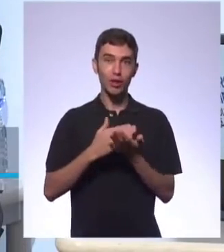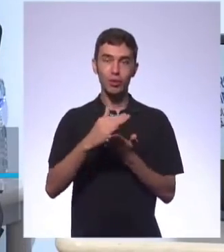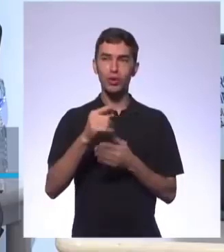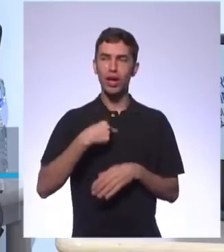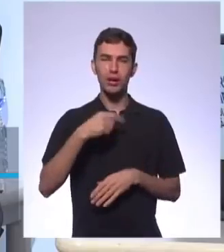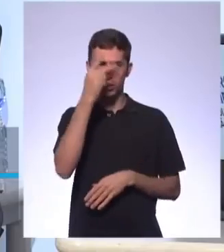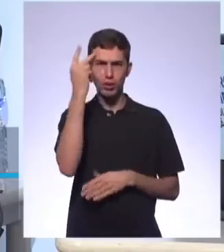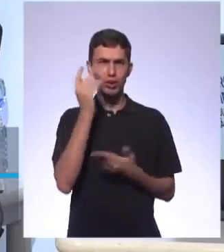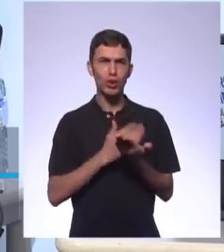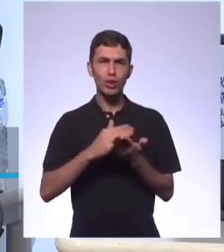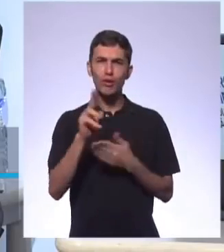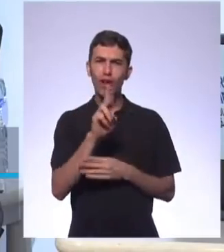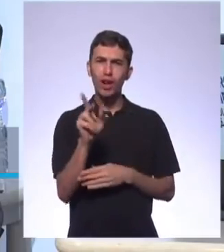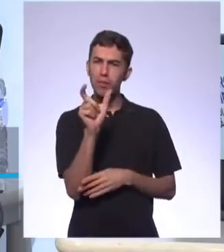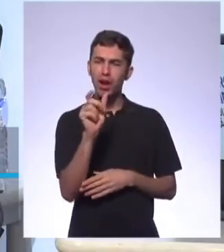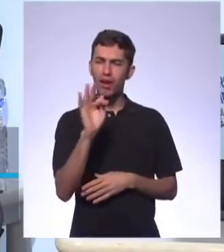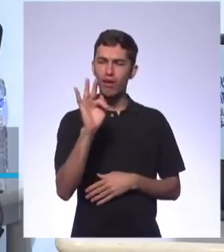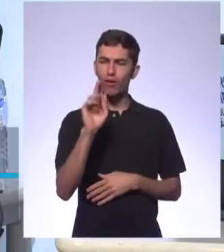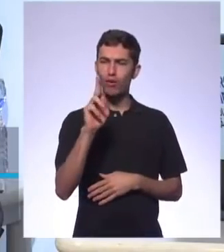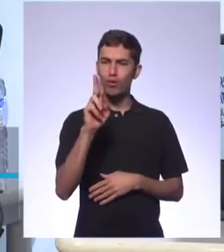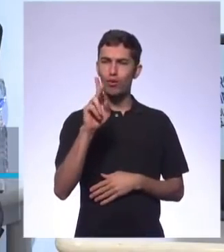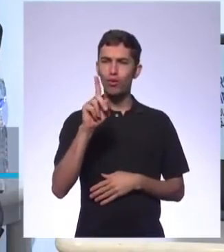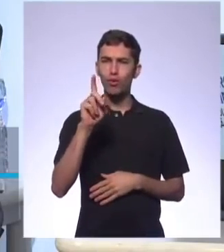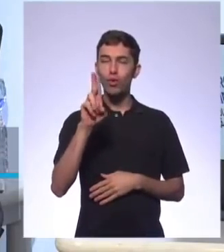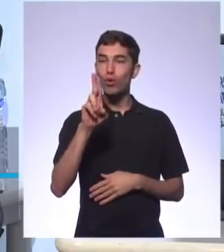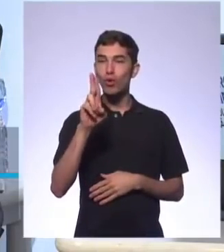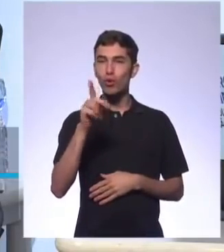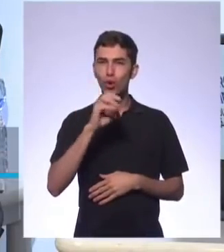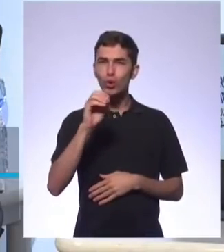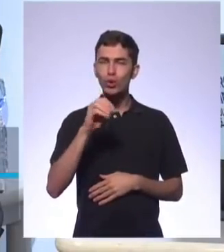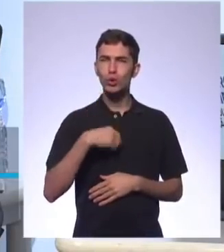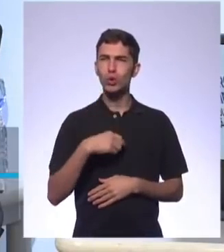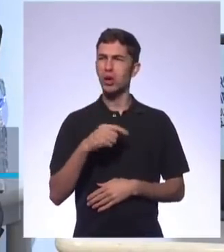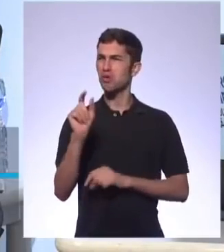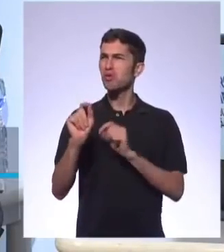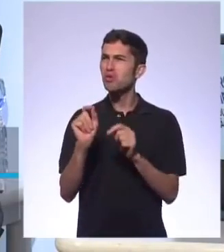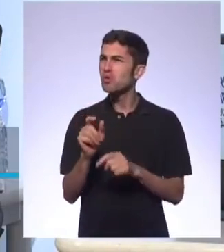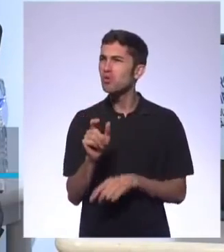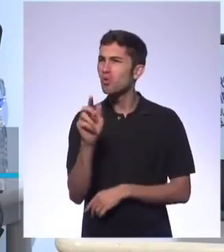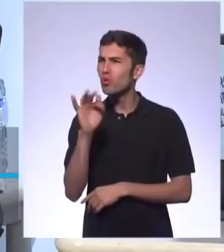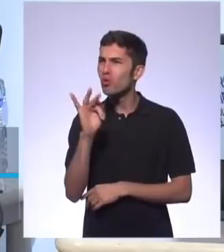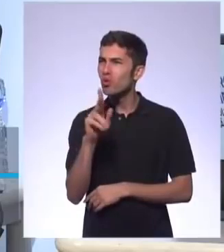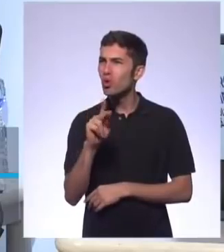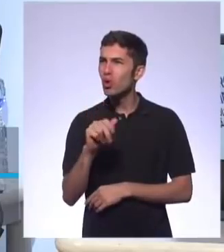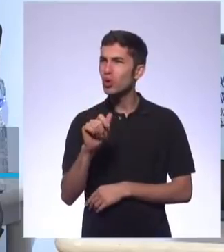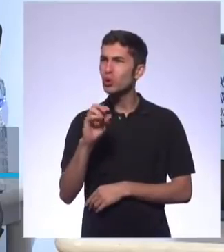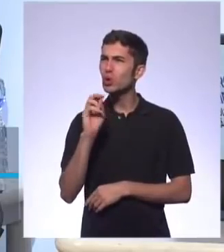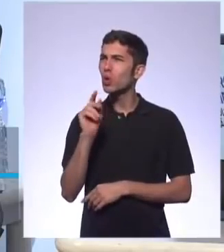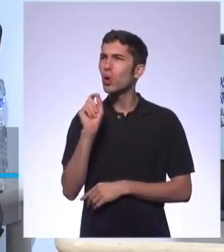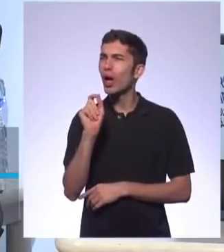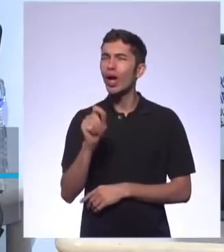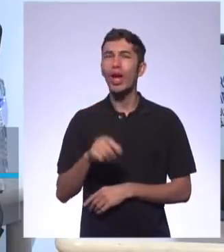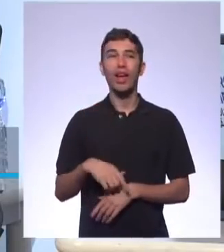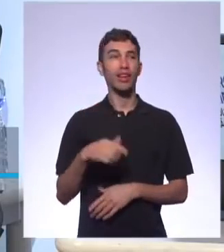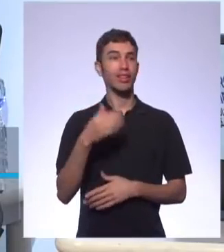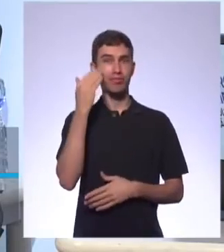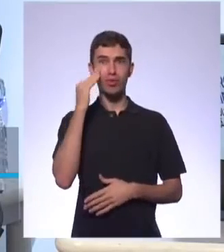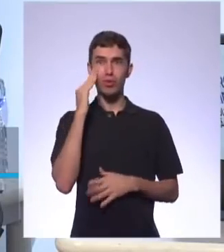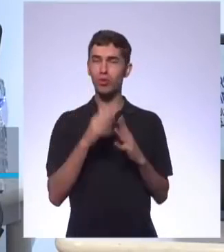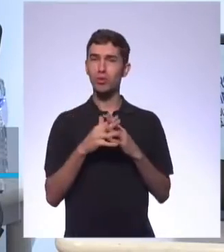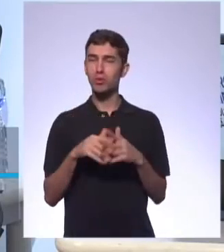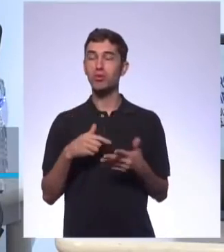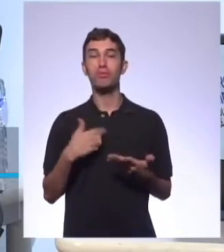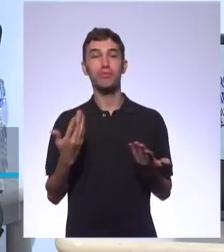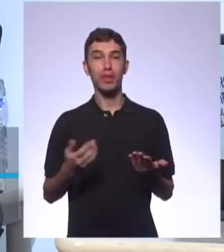Eu falei, gente, o que é o fluxo? Fluxo do quê? Até entender do que eles estavam falando, demorou um pouquinho. Então, é o seguinte,